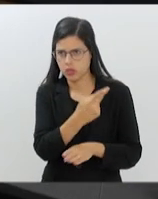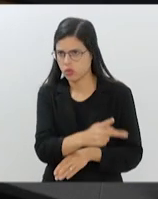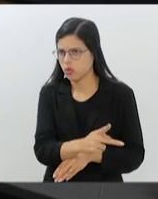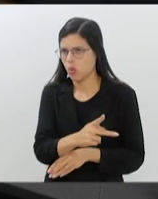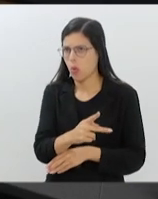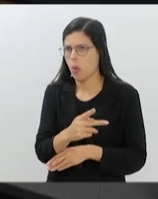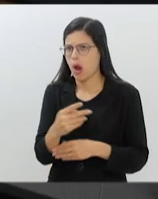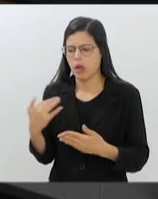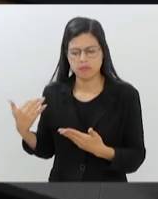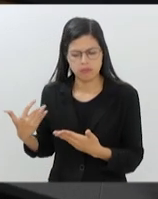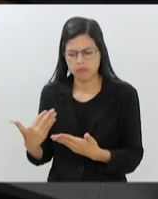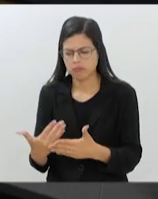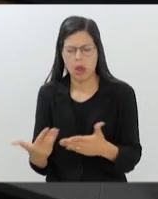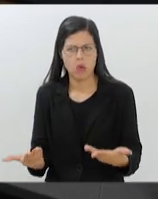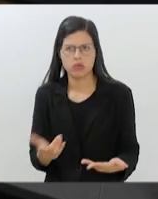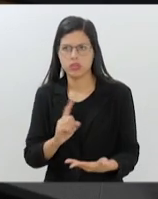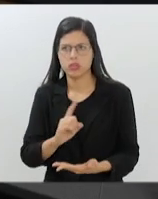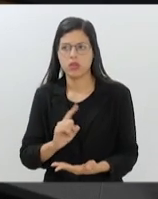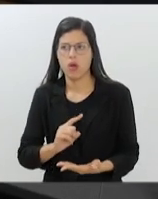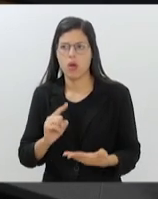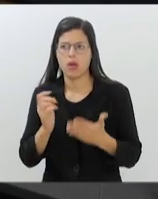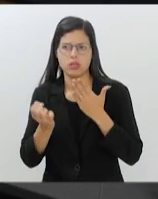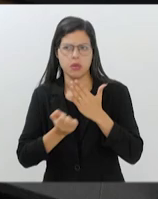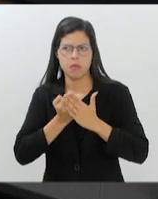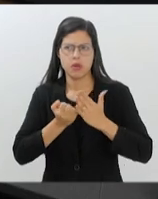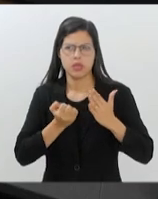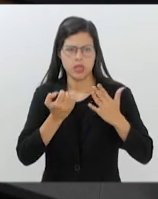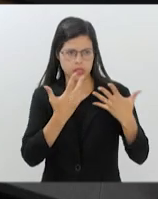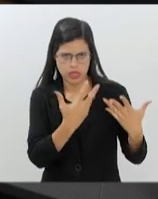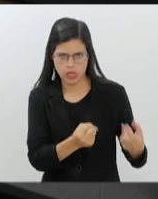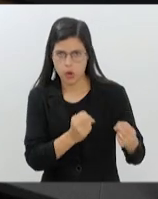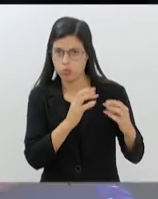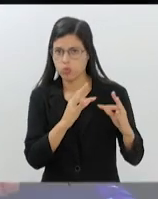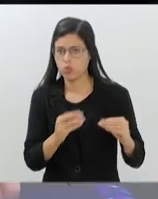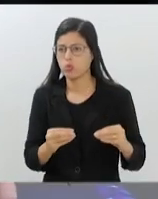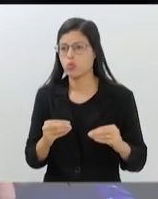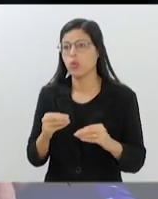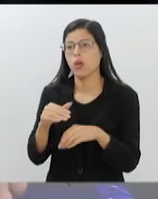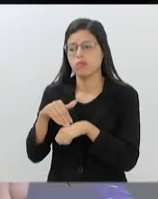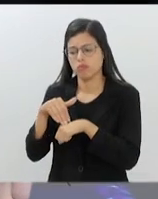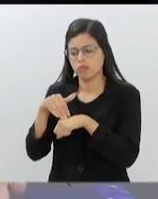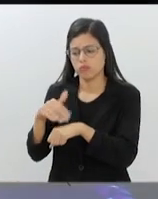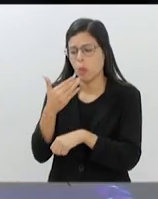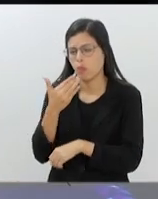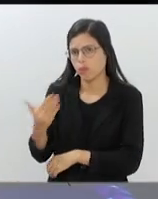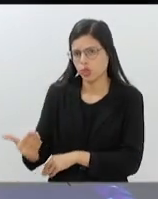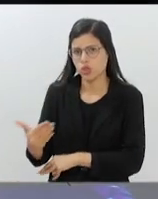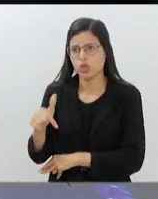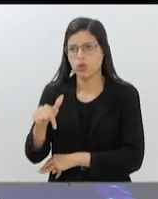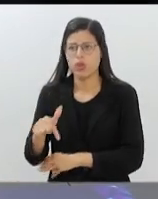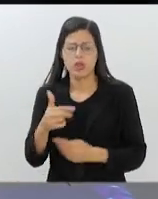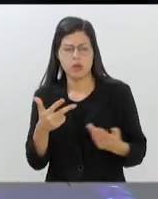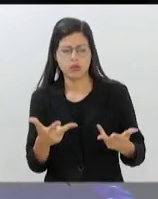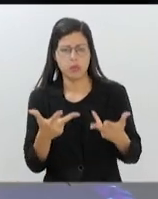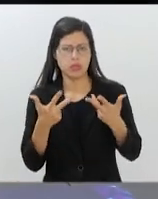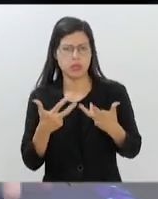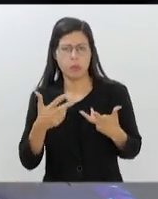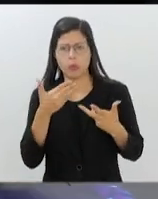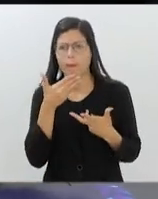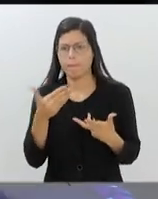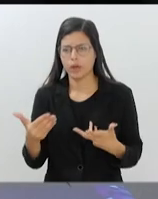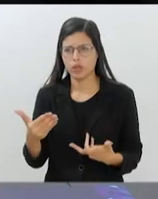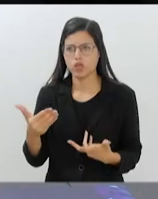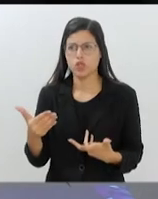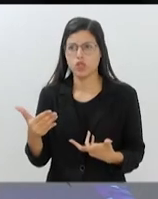todo que todaro sen el elas receberam solicitações e viram que que as nossas os nossos pedidos